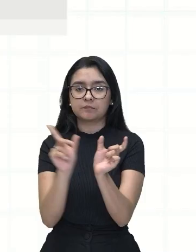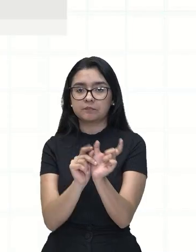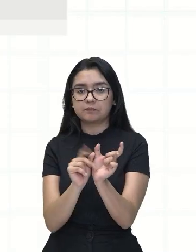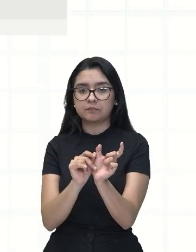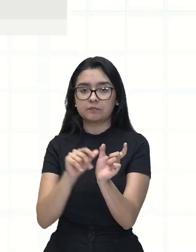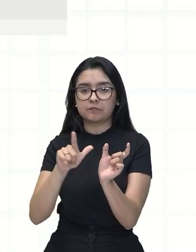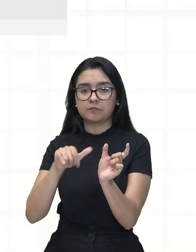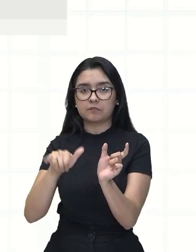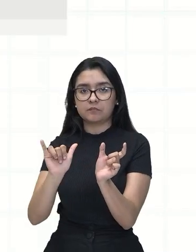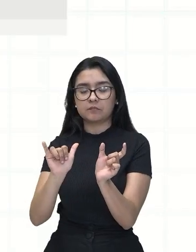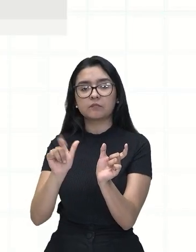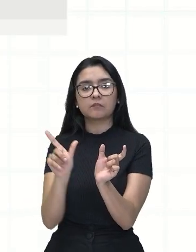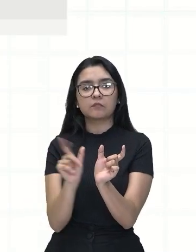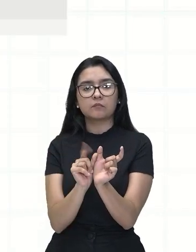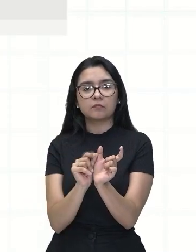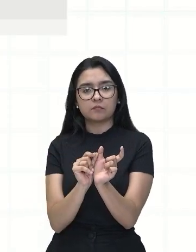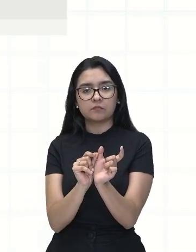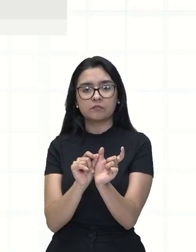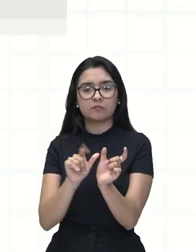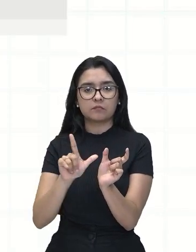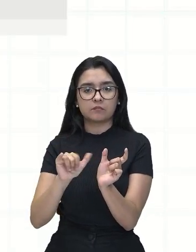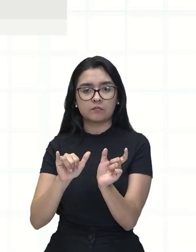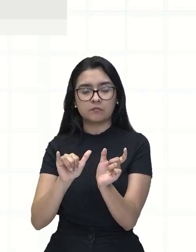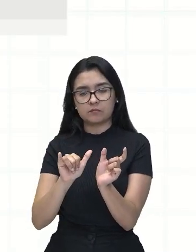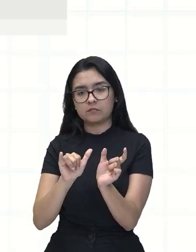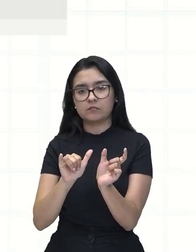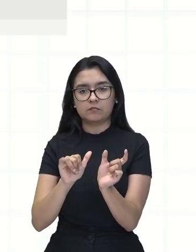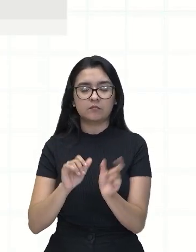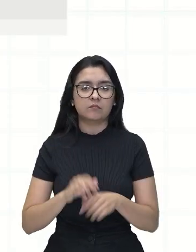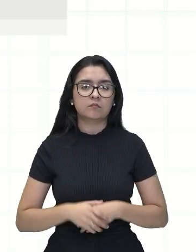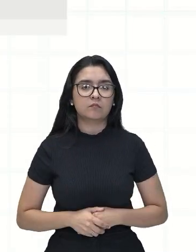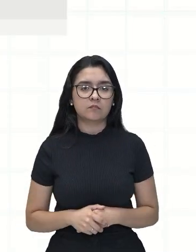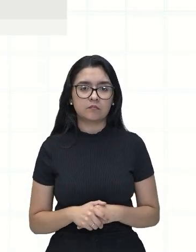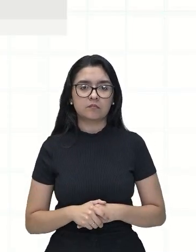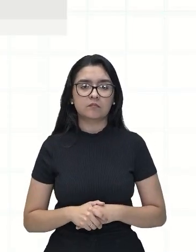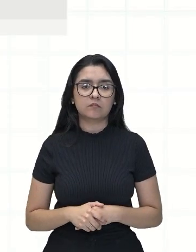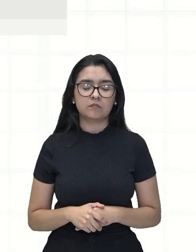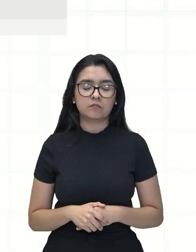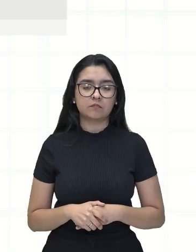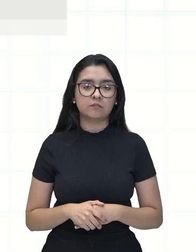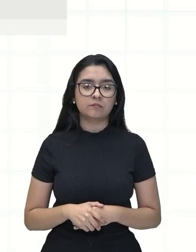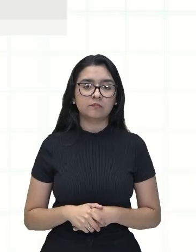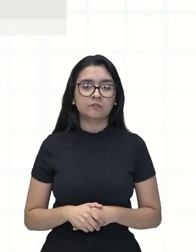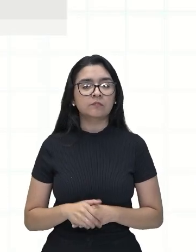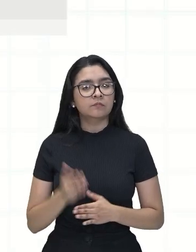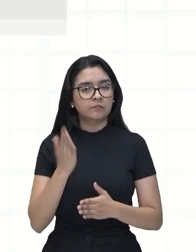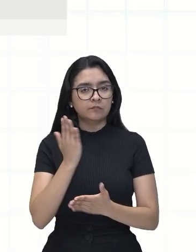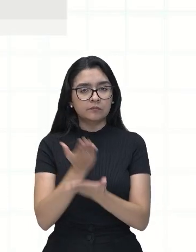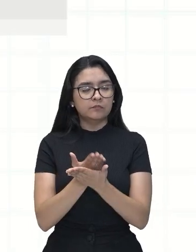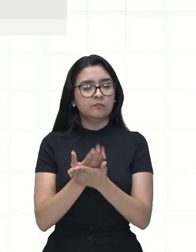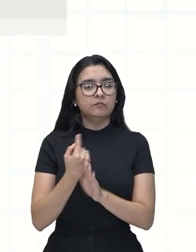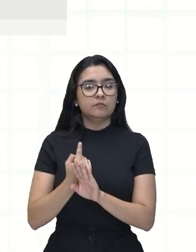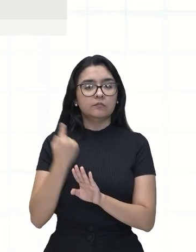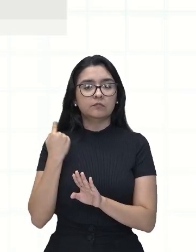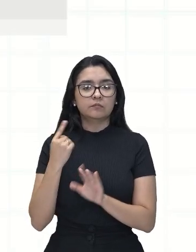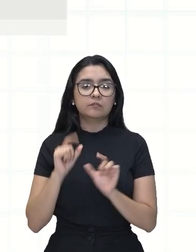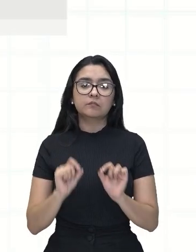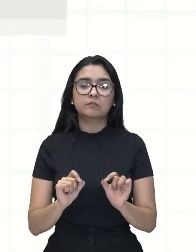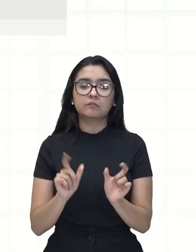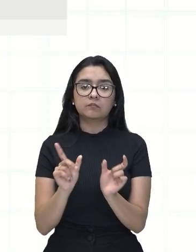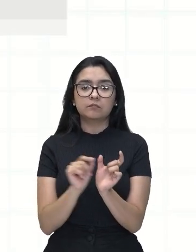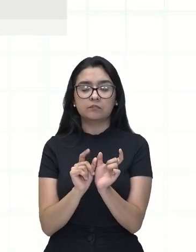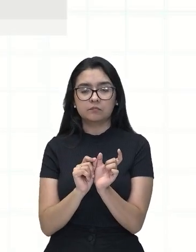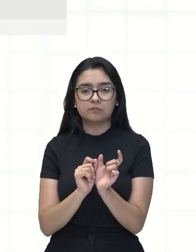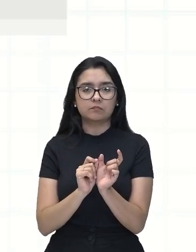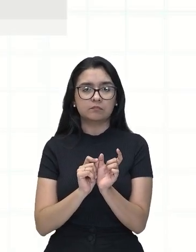sufixo aqui, o ly, nós vimos lá no happily, né, no friendly, ele pode vir junto